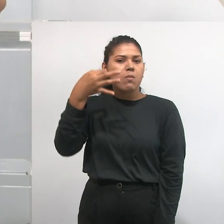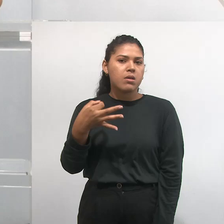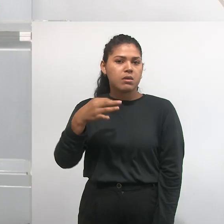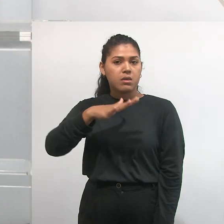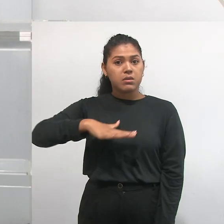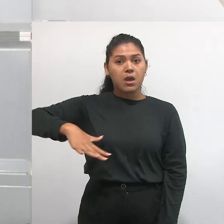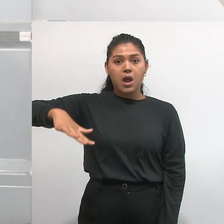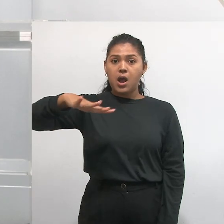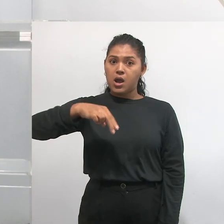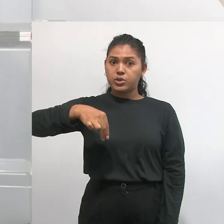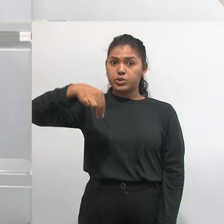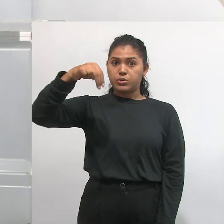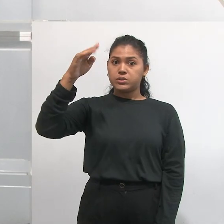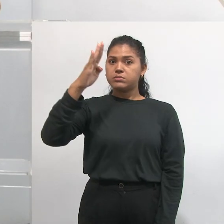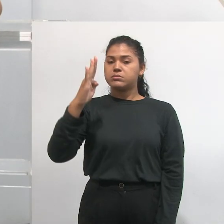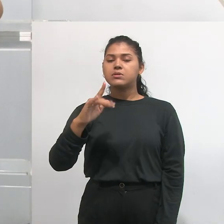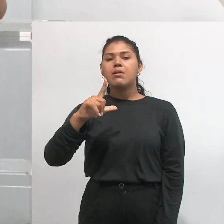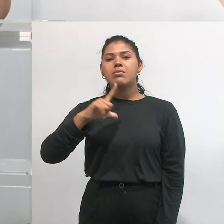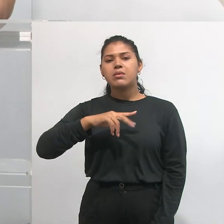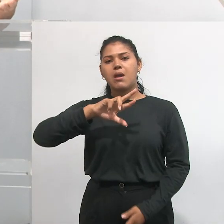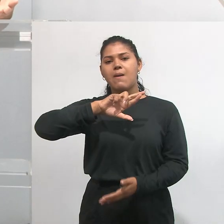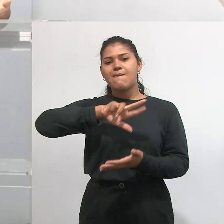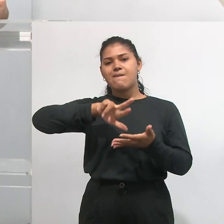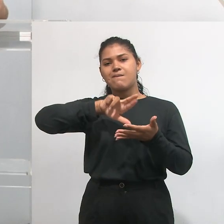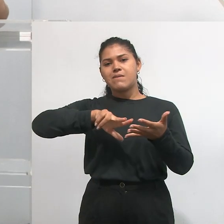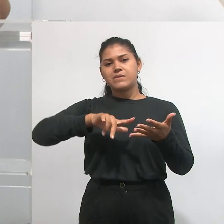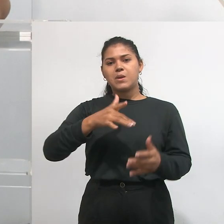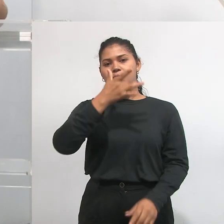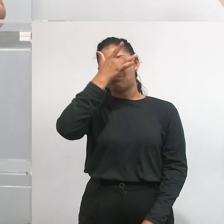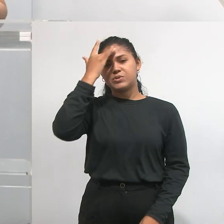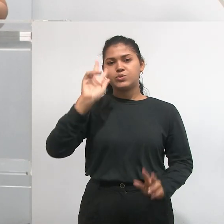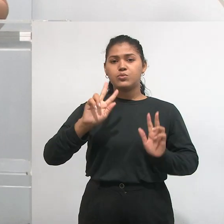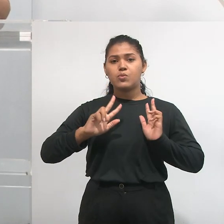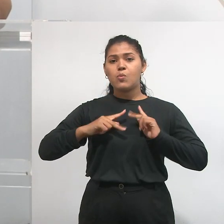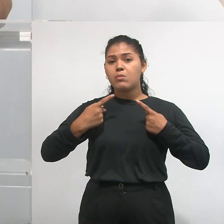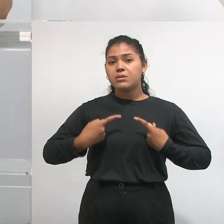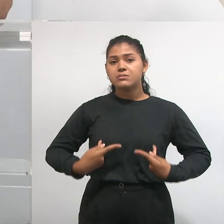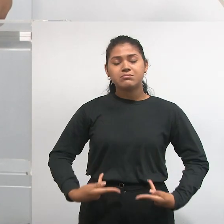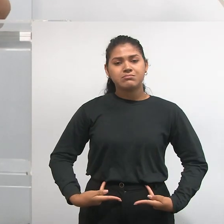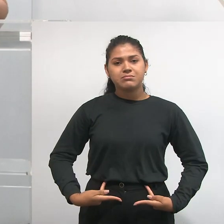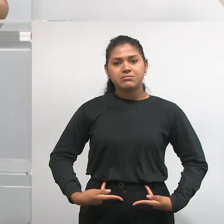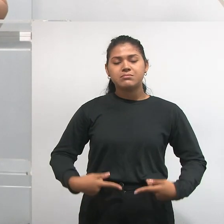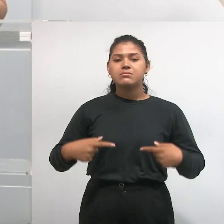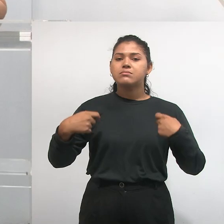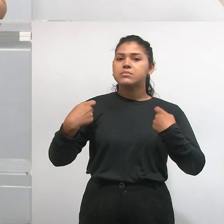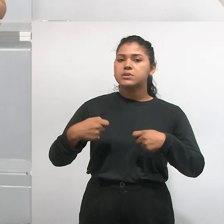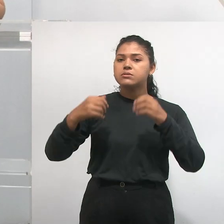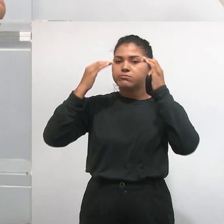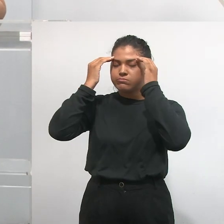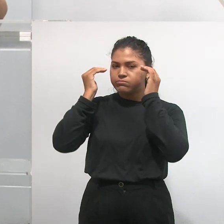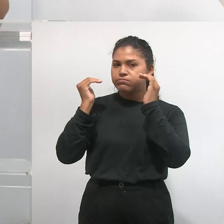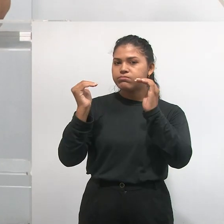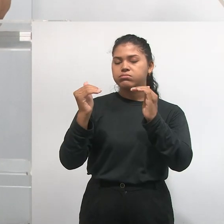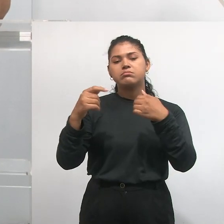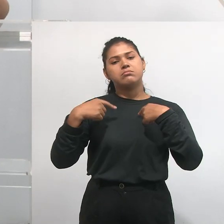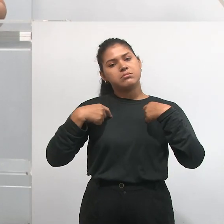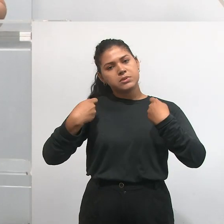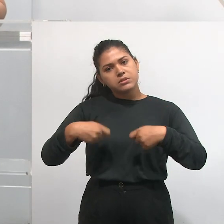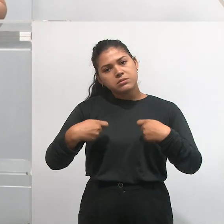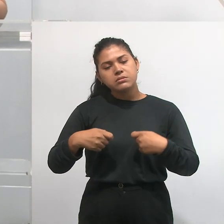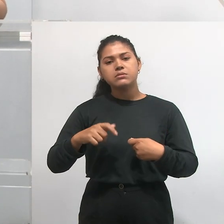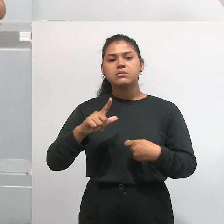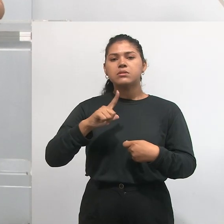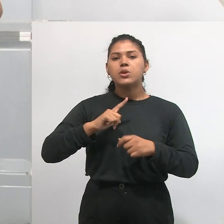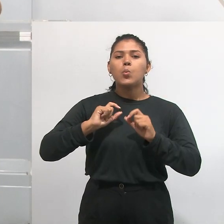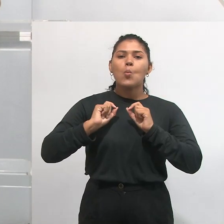que na Amazônia existem seres humanos, pessoas que precisam ser respeitadas, que